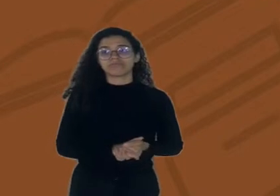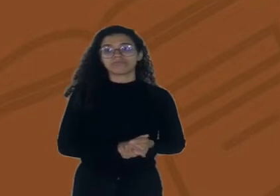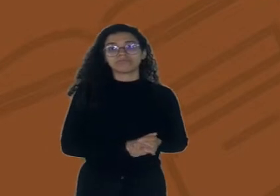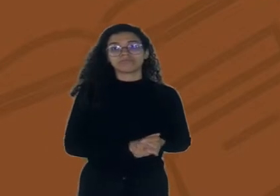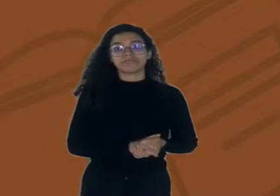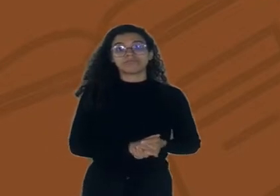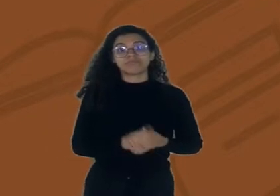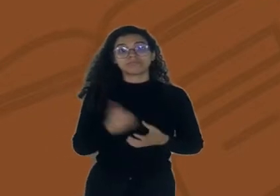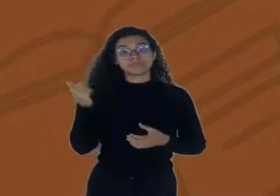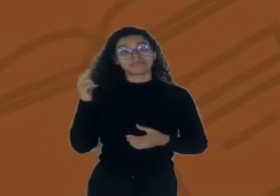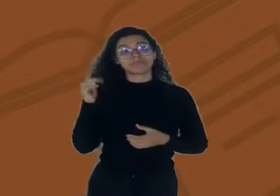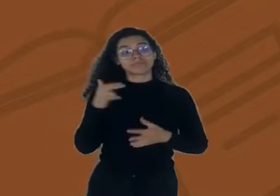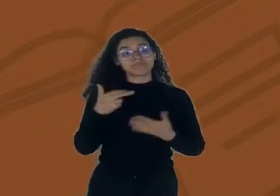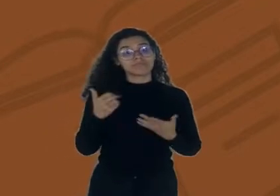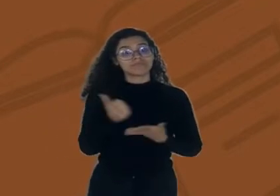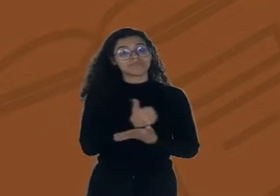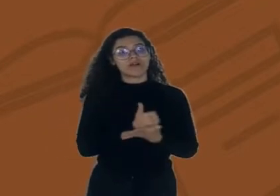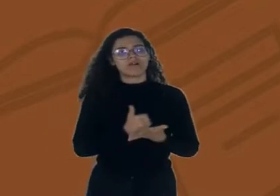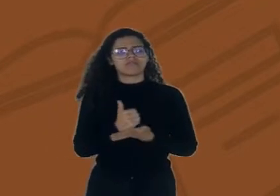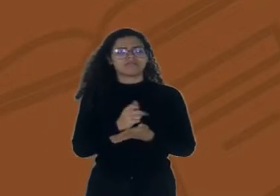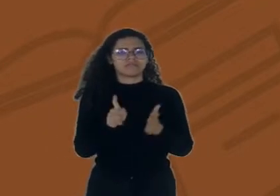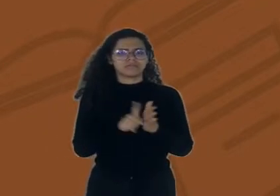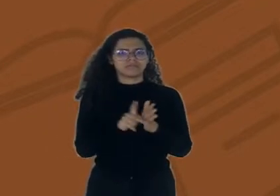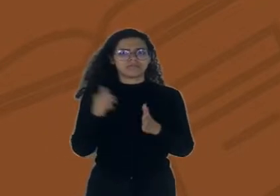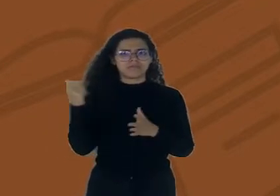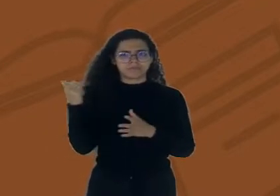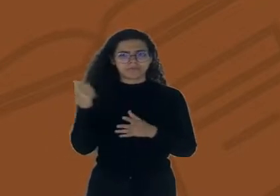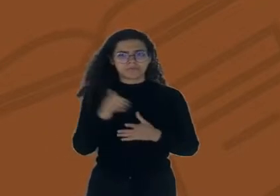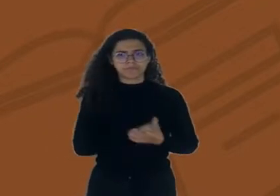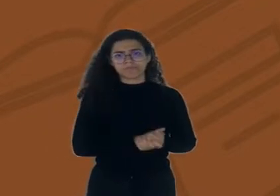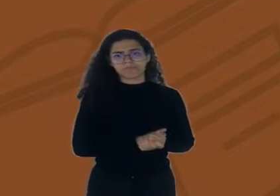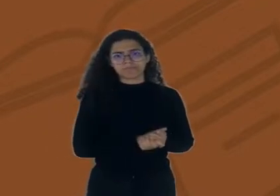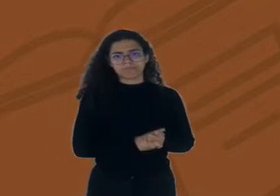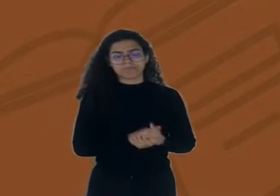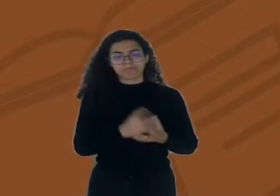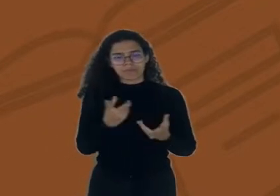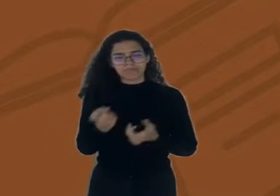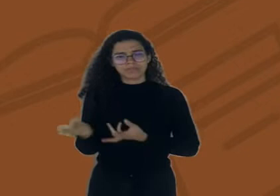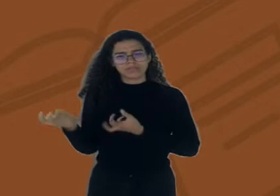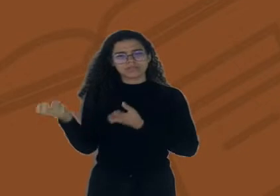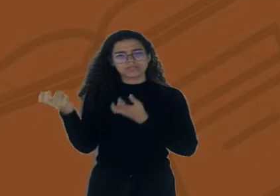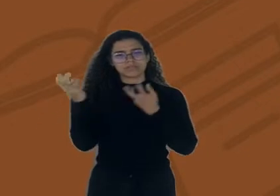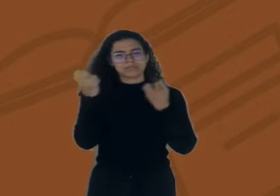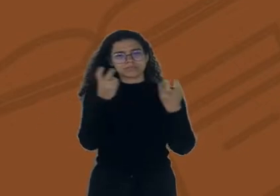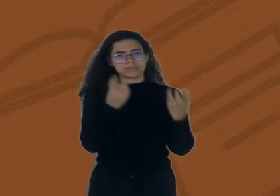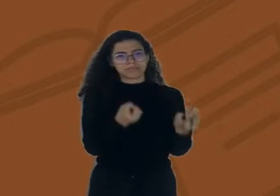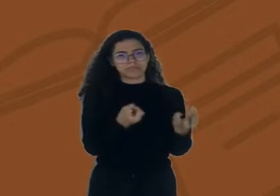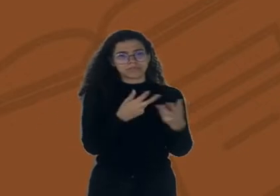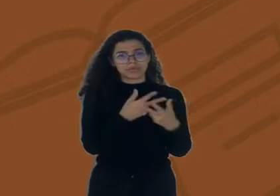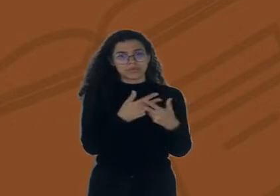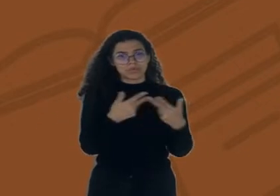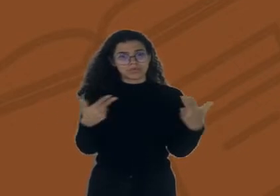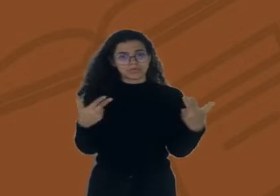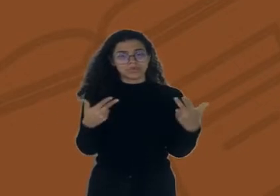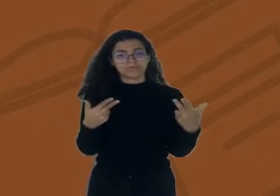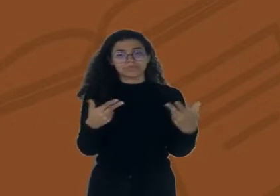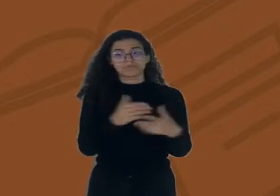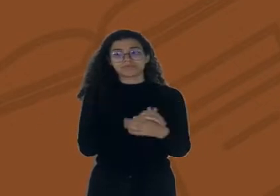as funções básicas do sistema nervoso: captar essas informações do meio externo ou do meio